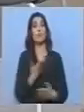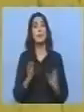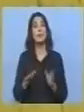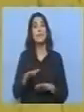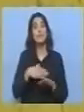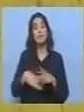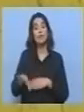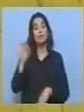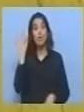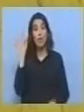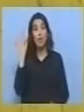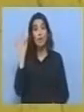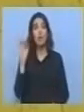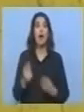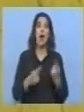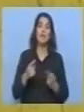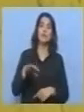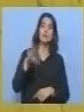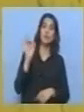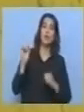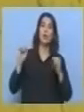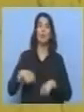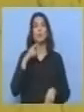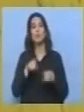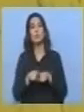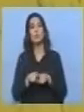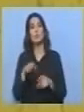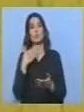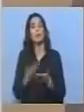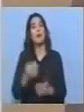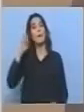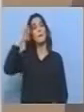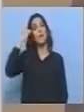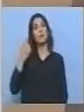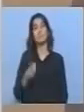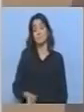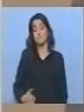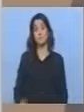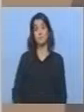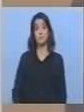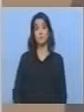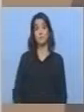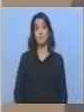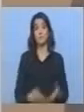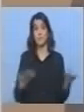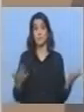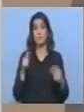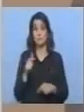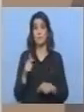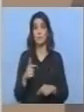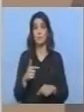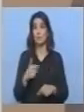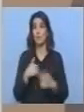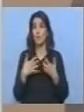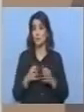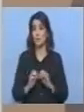escolhas. Às vezes há escolhas e acordos políticos que têm consequências que não são as melhores. E, portanto, aquilo que eu não tenho